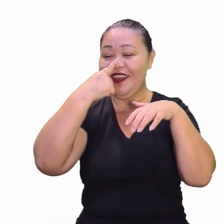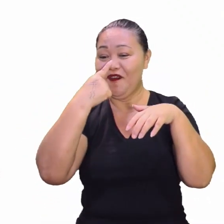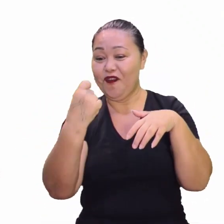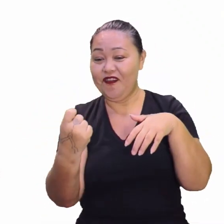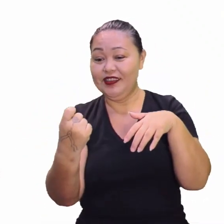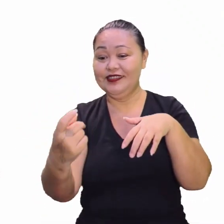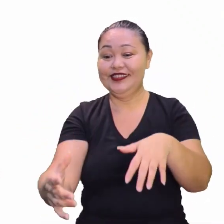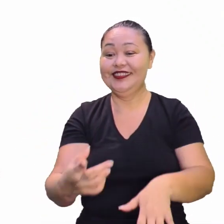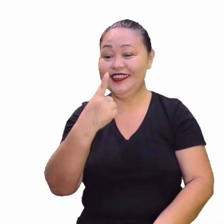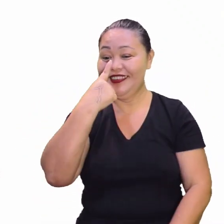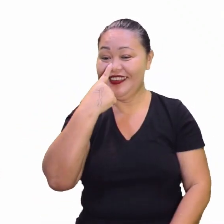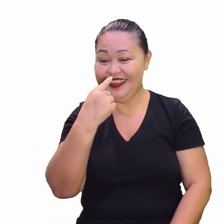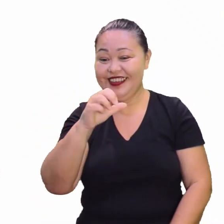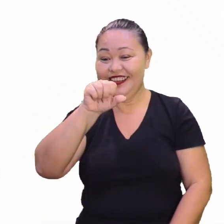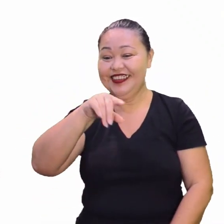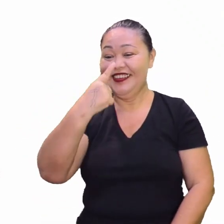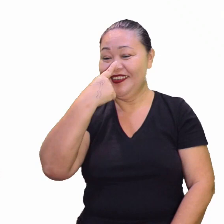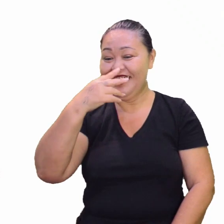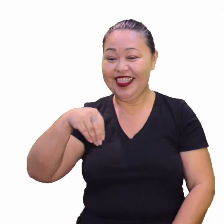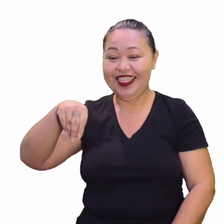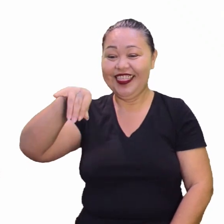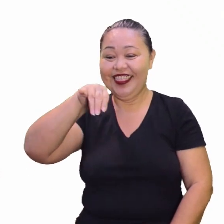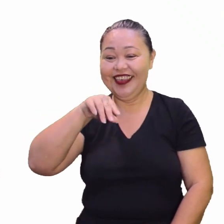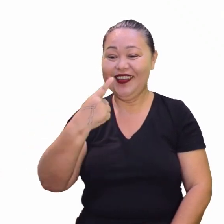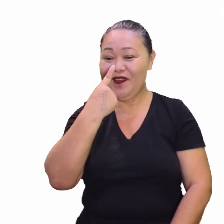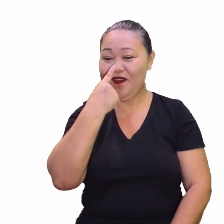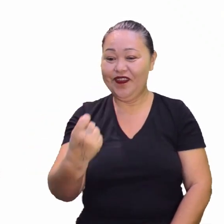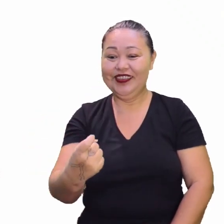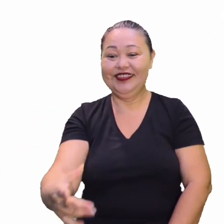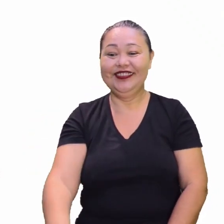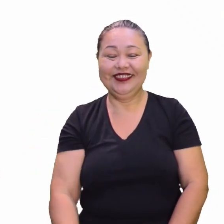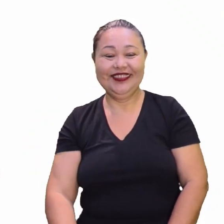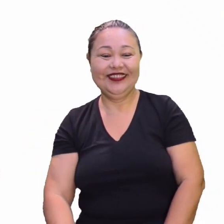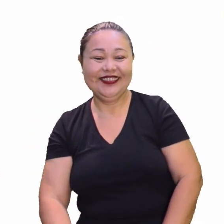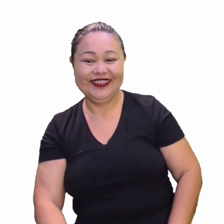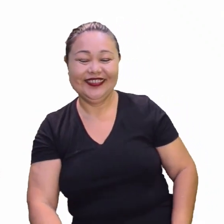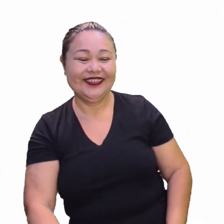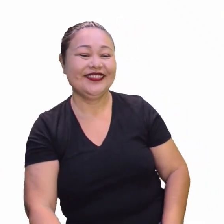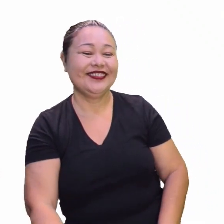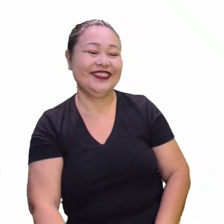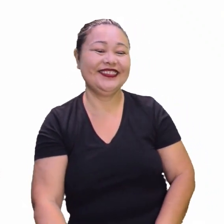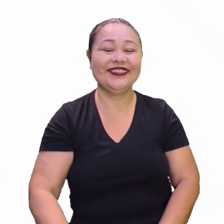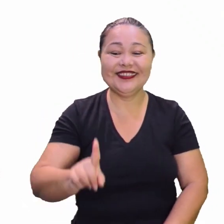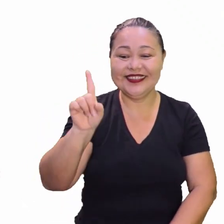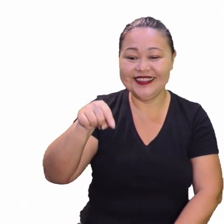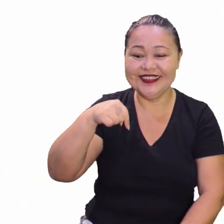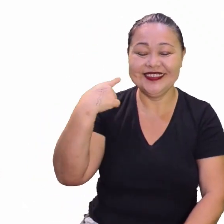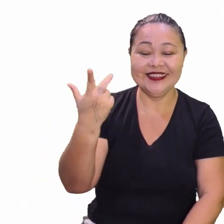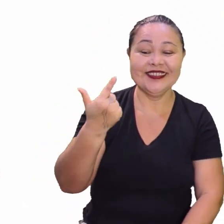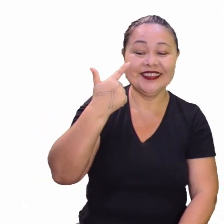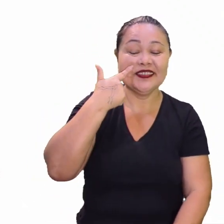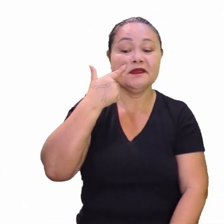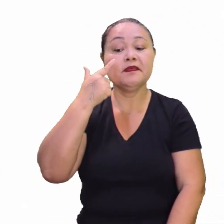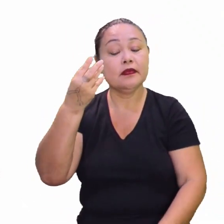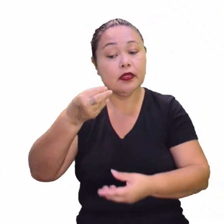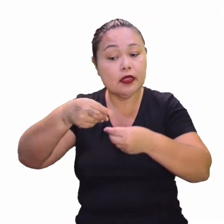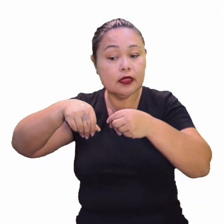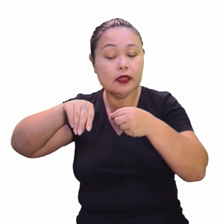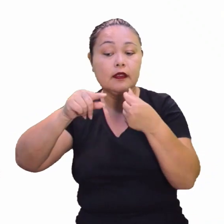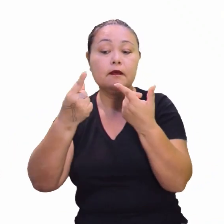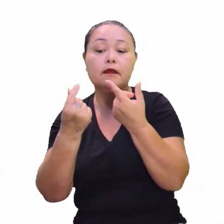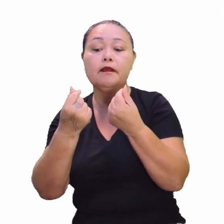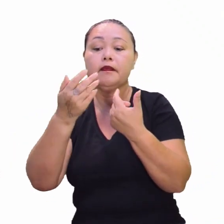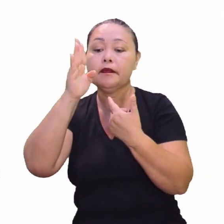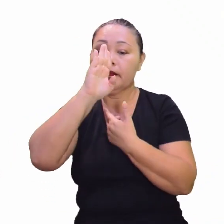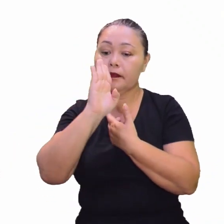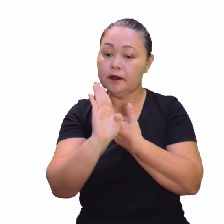Adelina, fede, a soja fede quando está apodrecendo, Adelina. Então, realmente, aí tem um custo Brasil, por